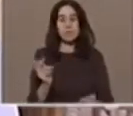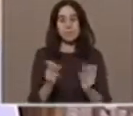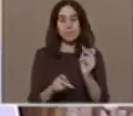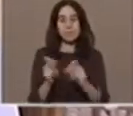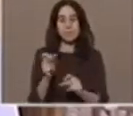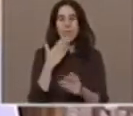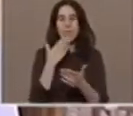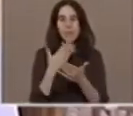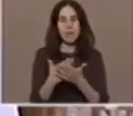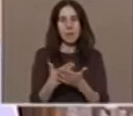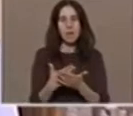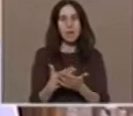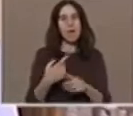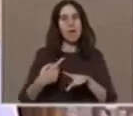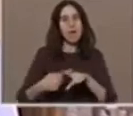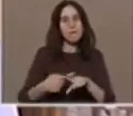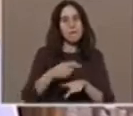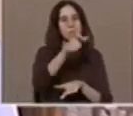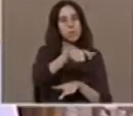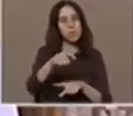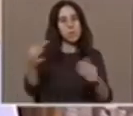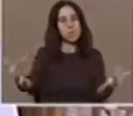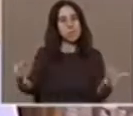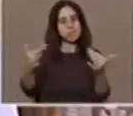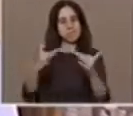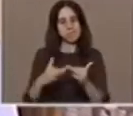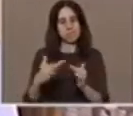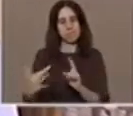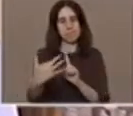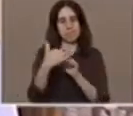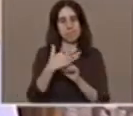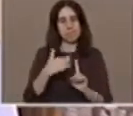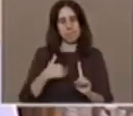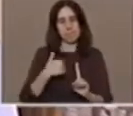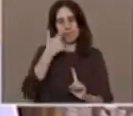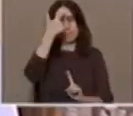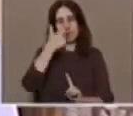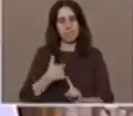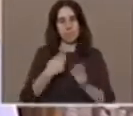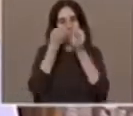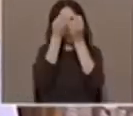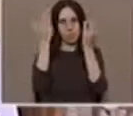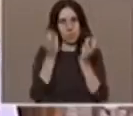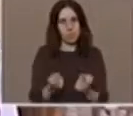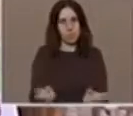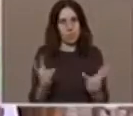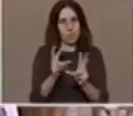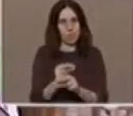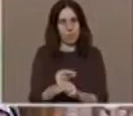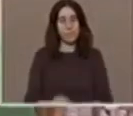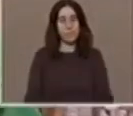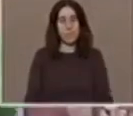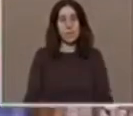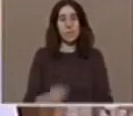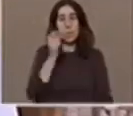polos de atração que aproximam a multidão do novo profeta. O relato da multiplicação dos pães, segundo